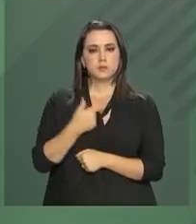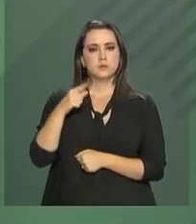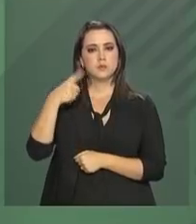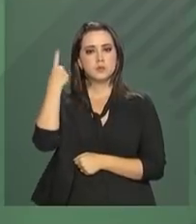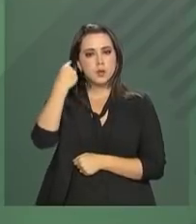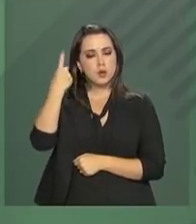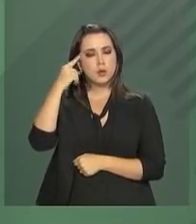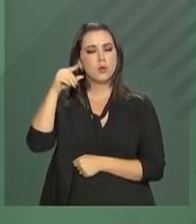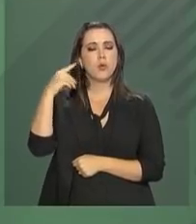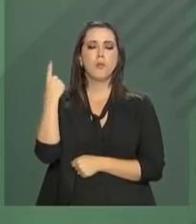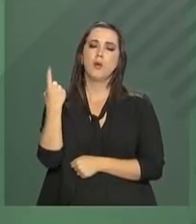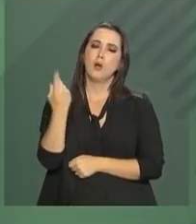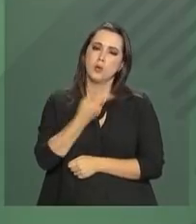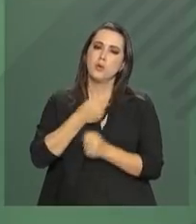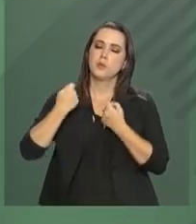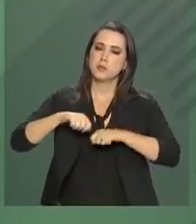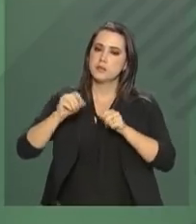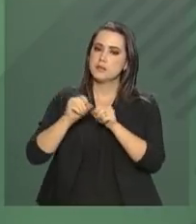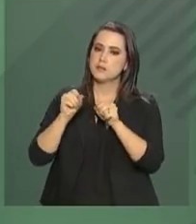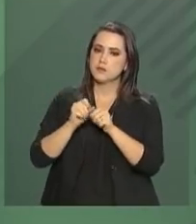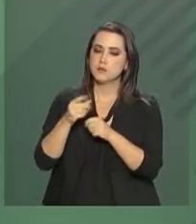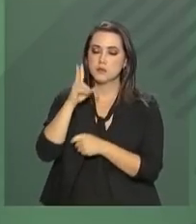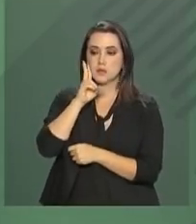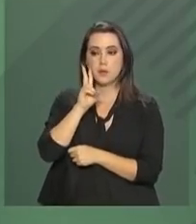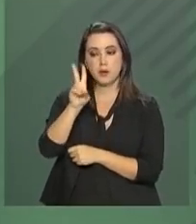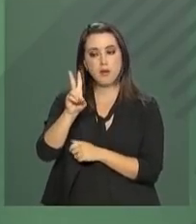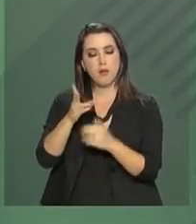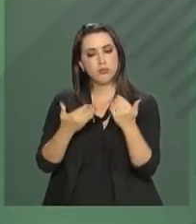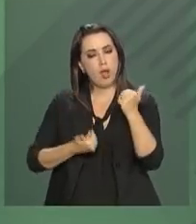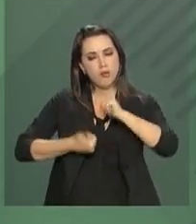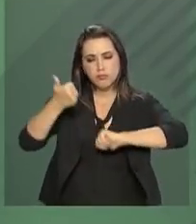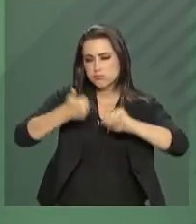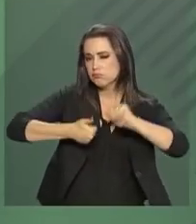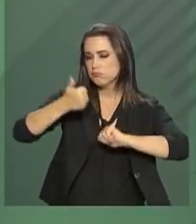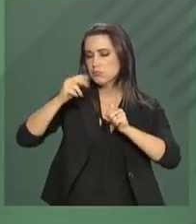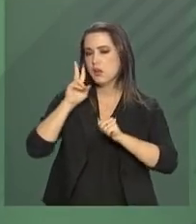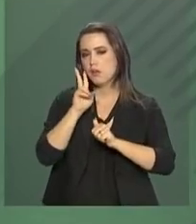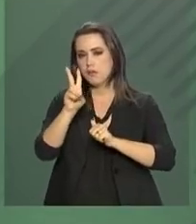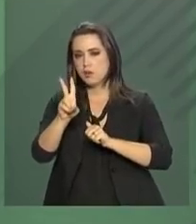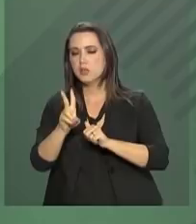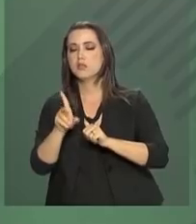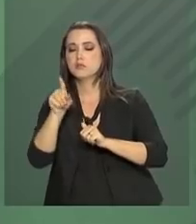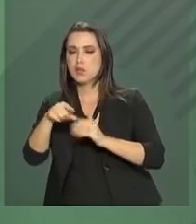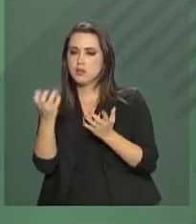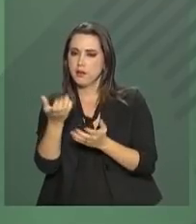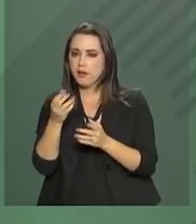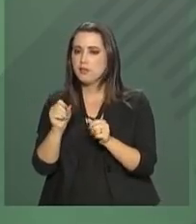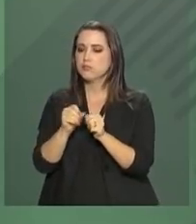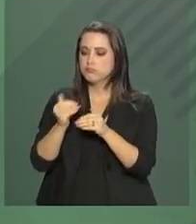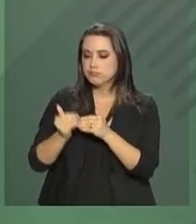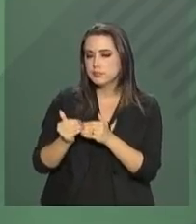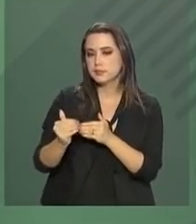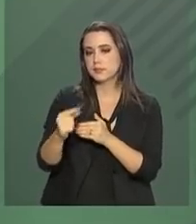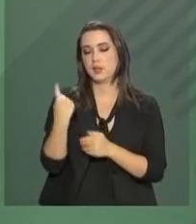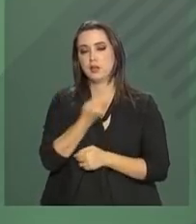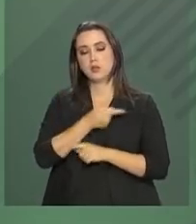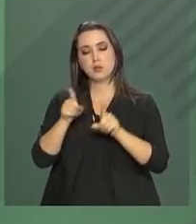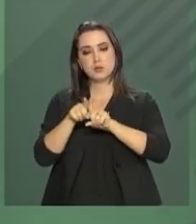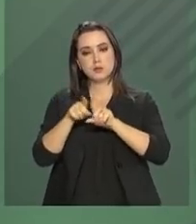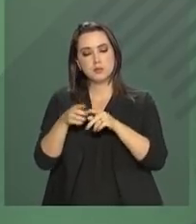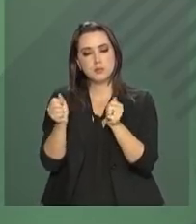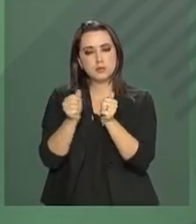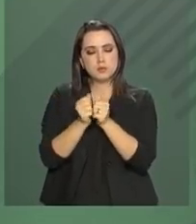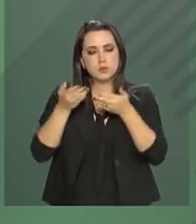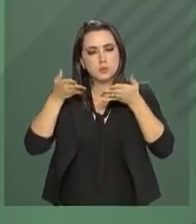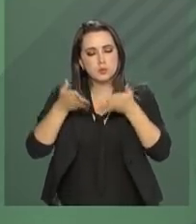o que resta fazer para apreciação soberana do presidente eleito disse mais que nós estamos aqui